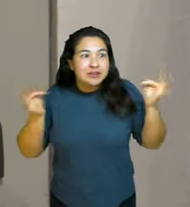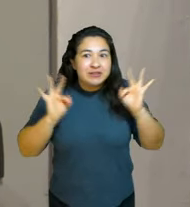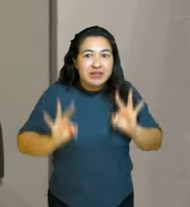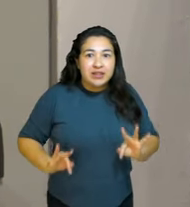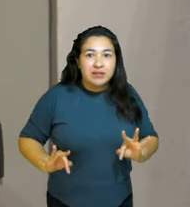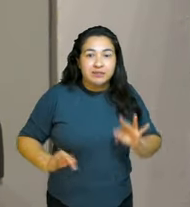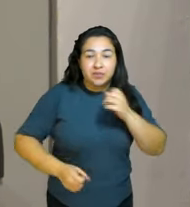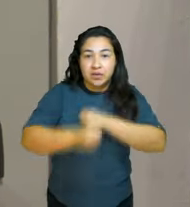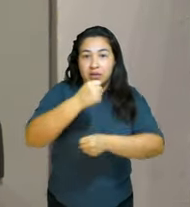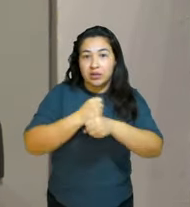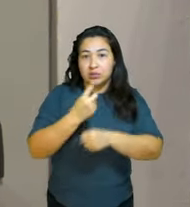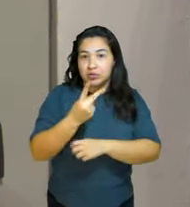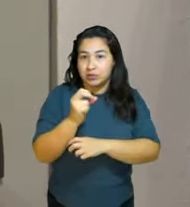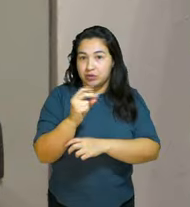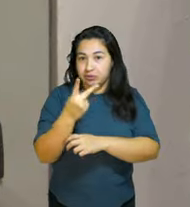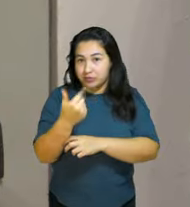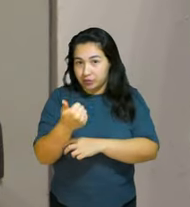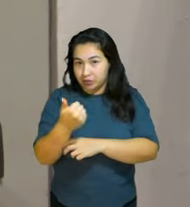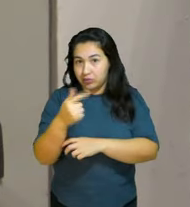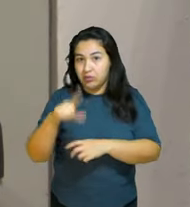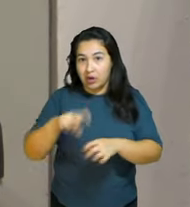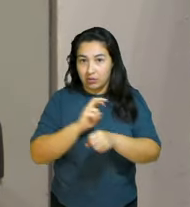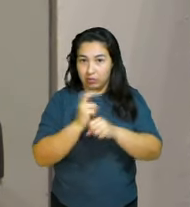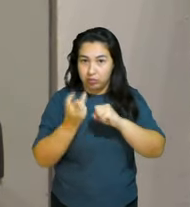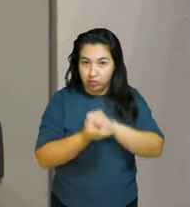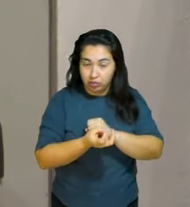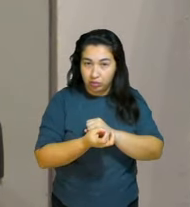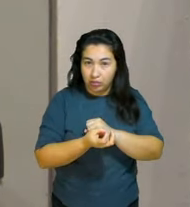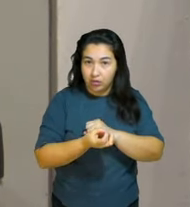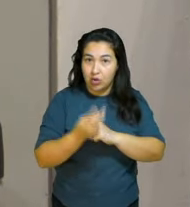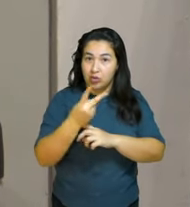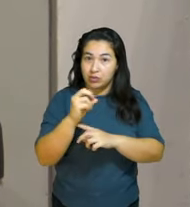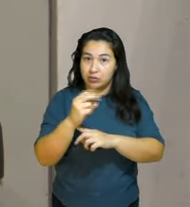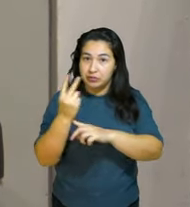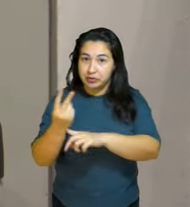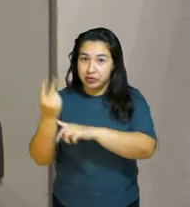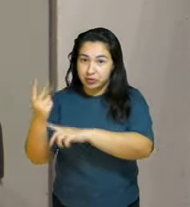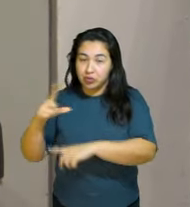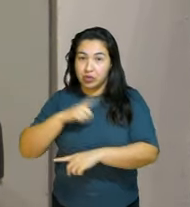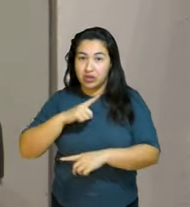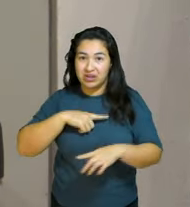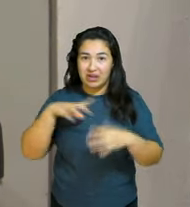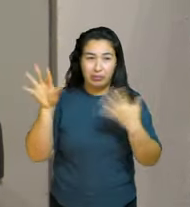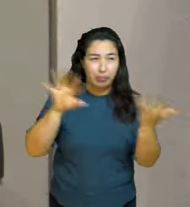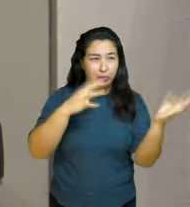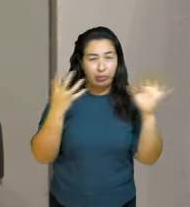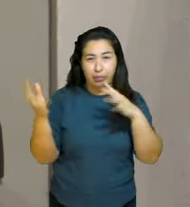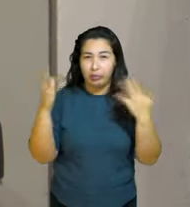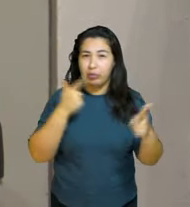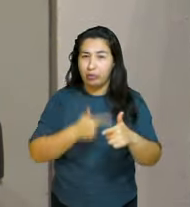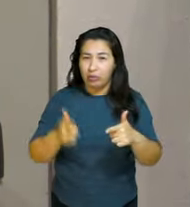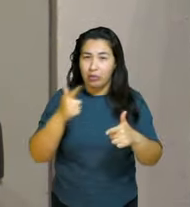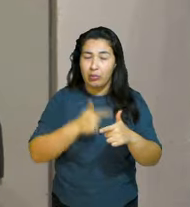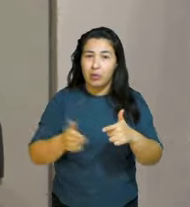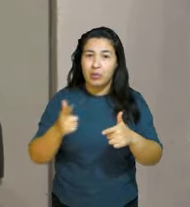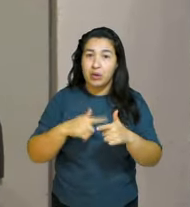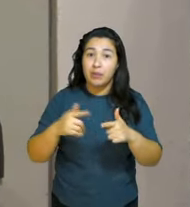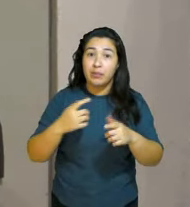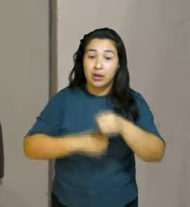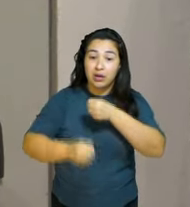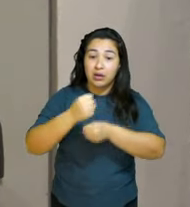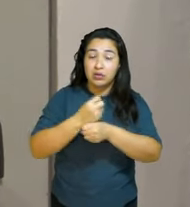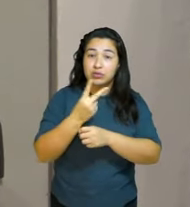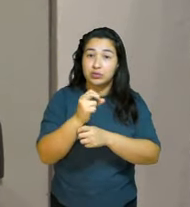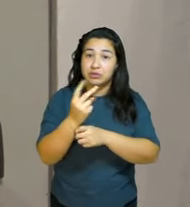pandemia, 2022 fenômenos climáticos. Ano passado, nós tivemos todos acompanharam, né, uma audiência pública, onde teve uma